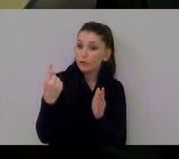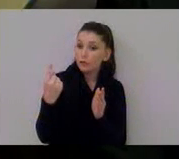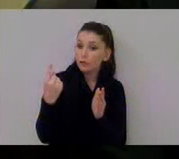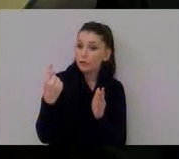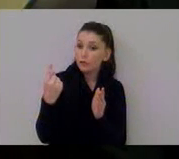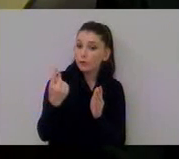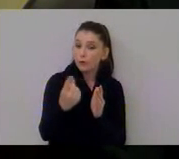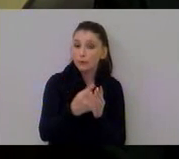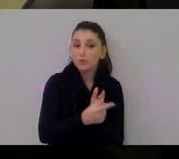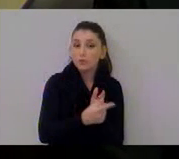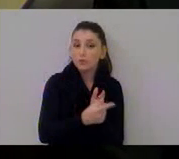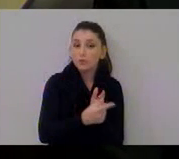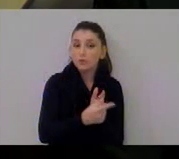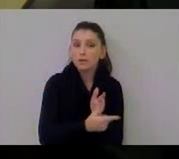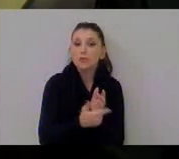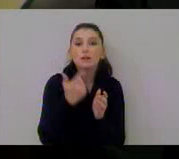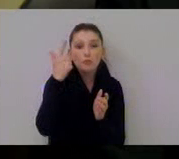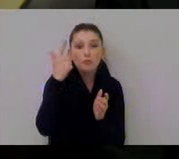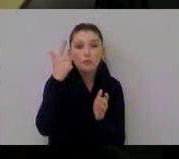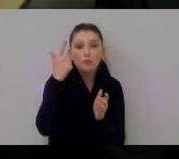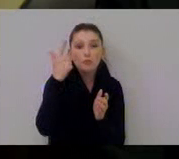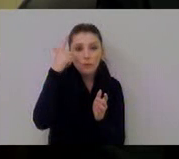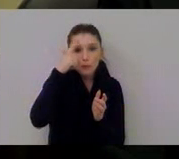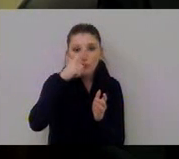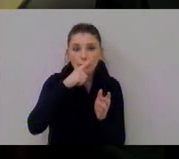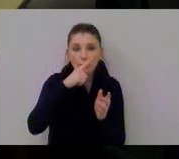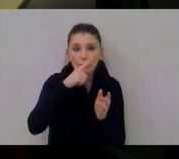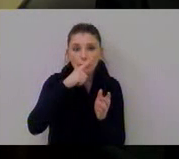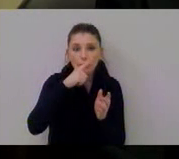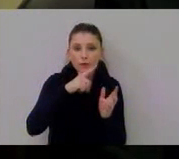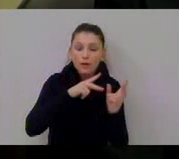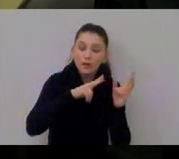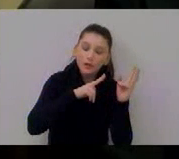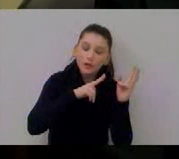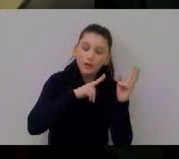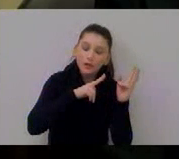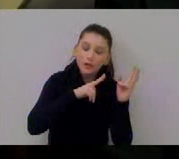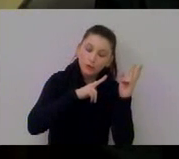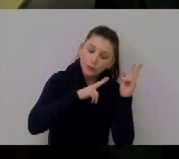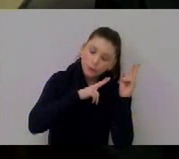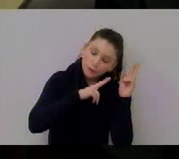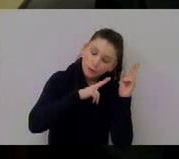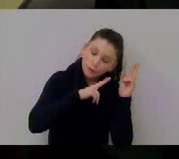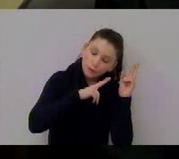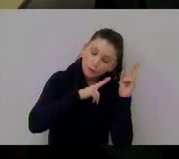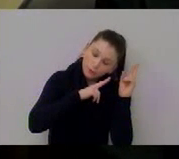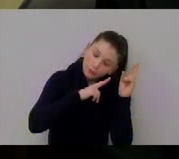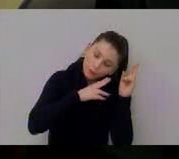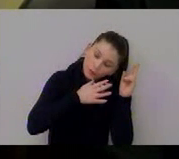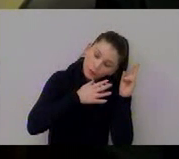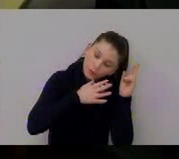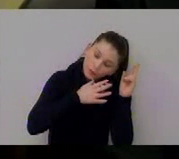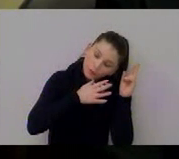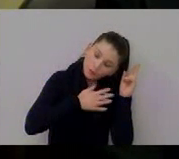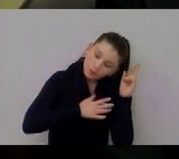tranquilamente após receberem o justo salário